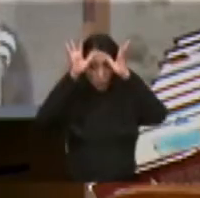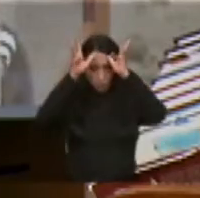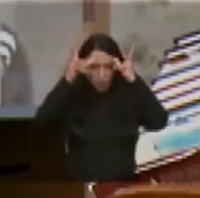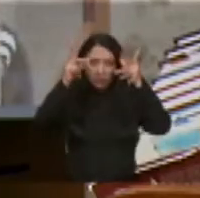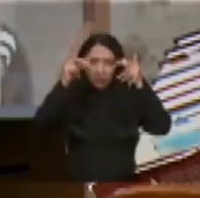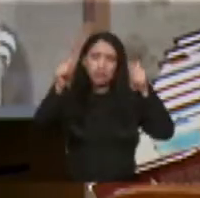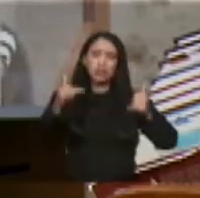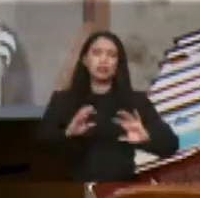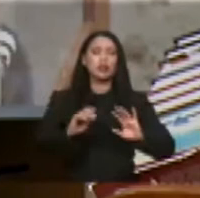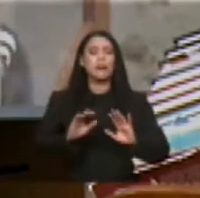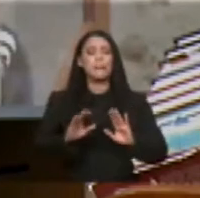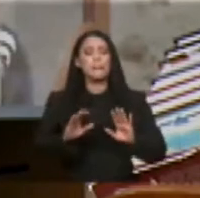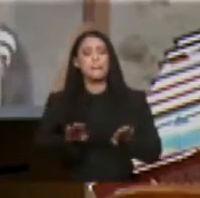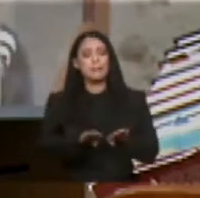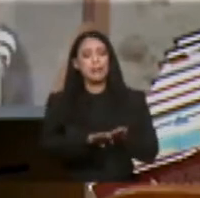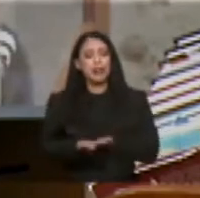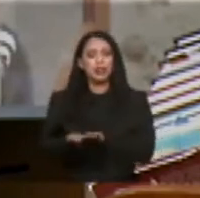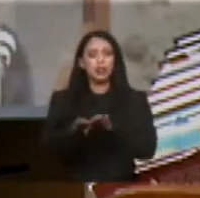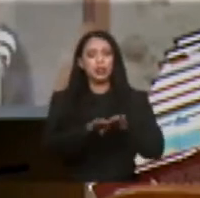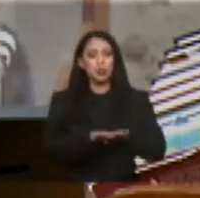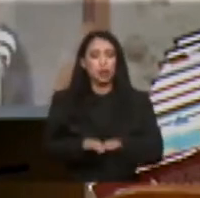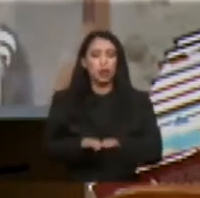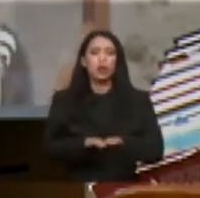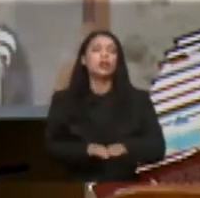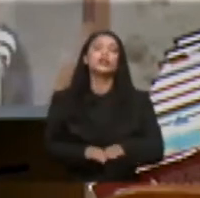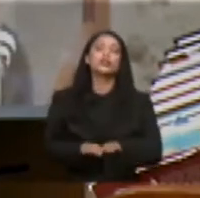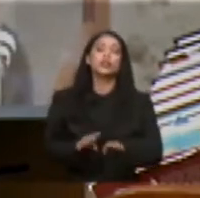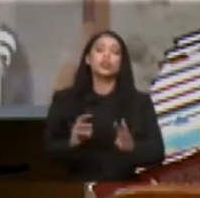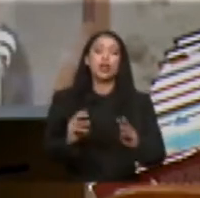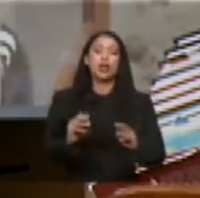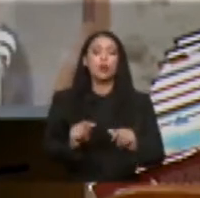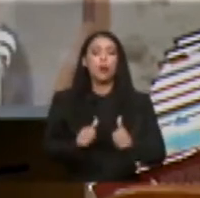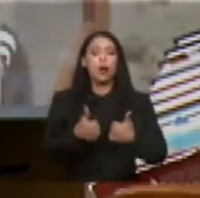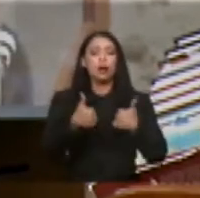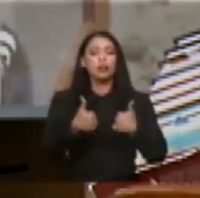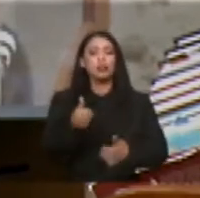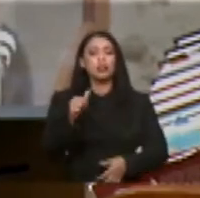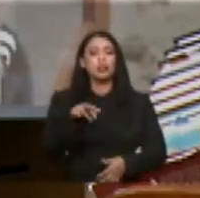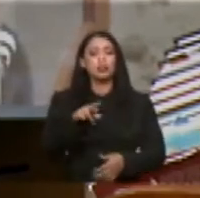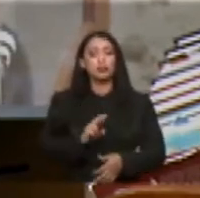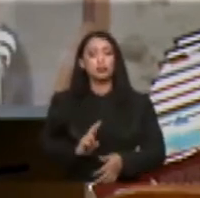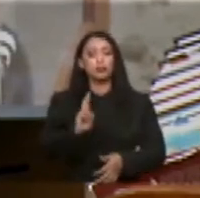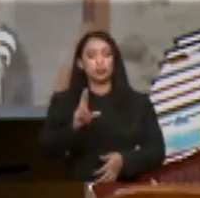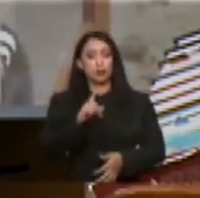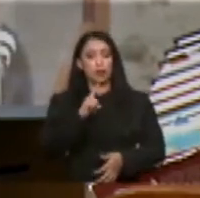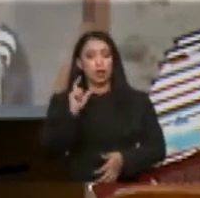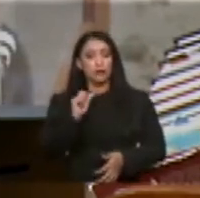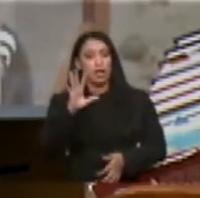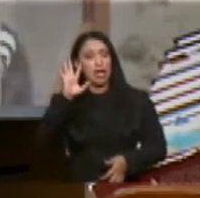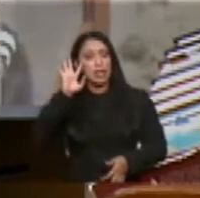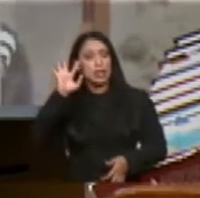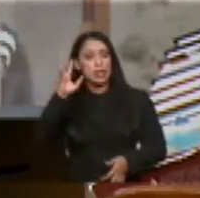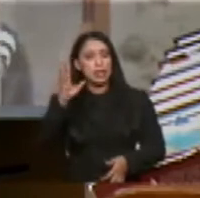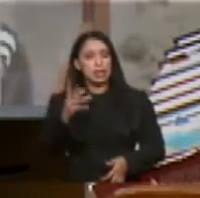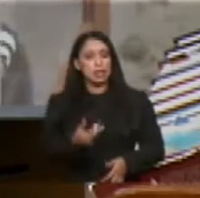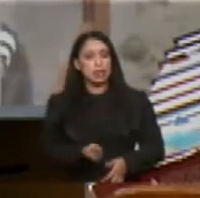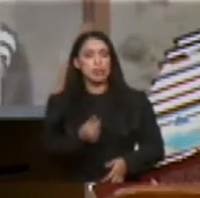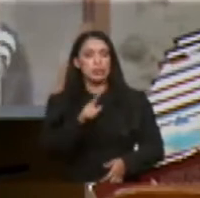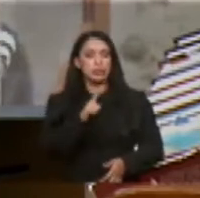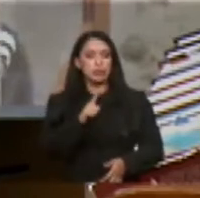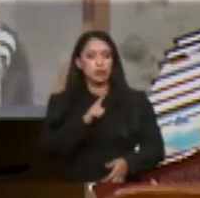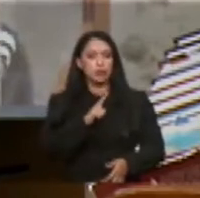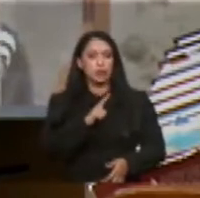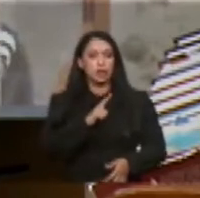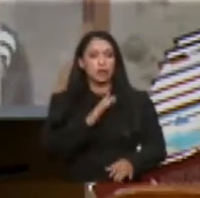sobre padrões de qualidade de ar, definindo conceitos, estabelecendo parâmetros, tecendo o regramento geral de procedimento decisório, além de